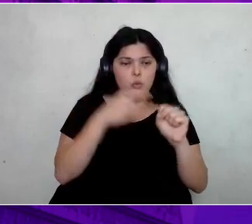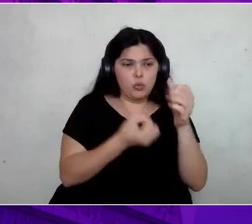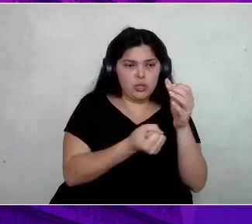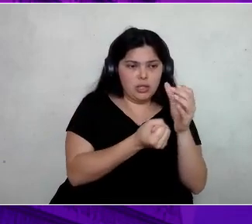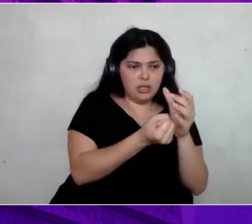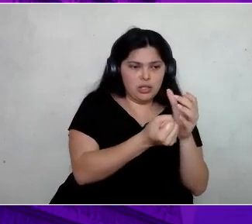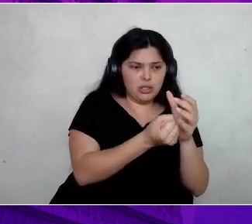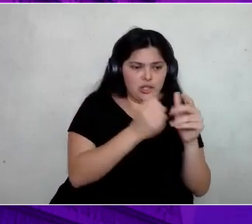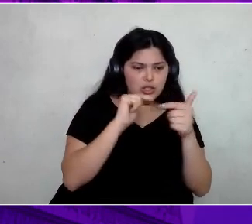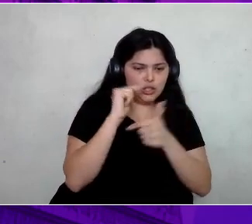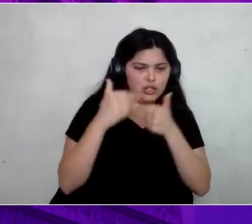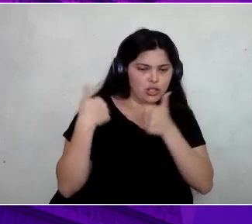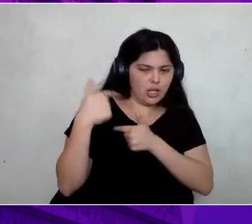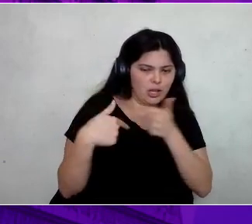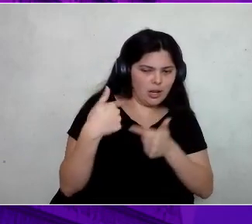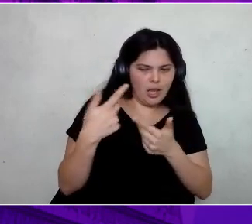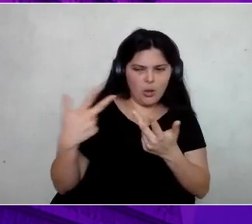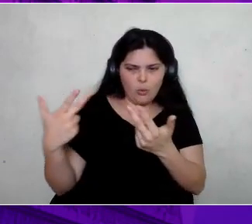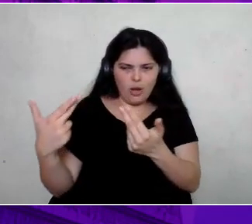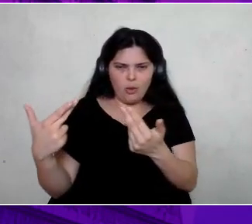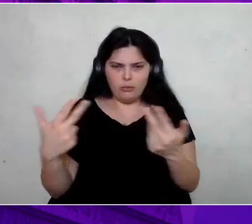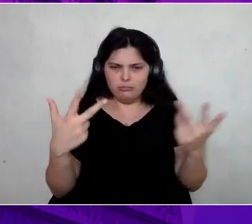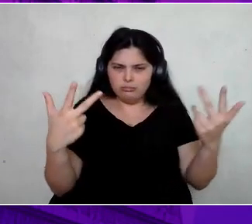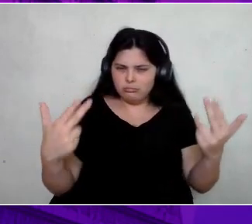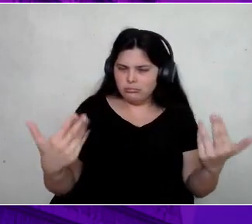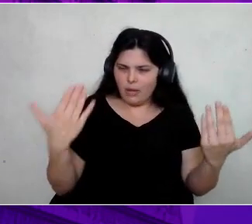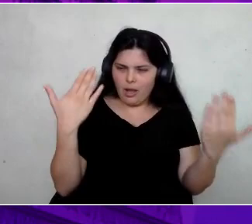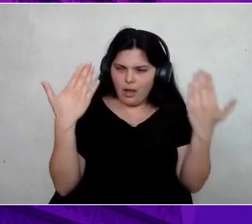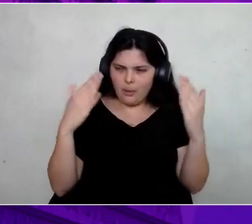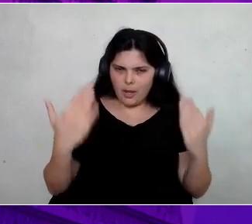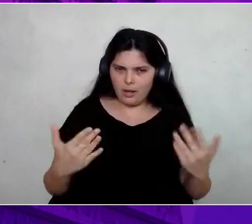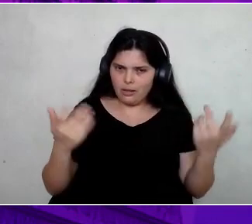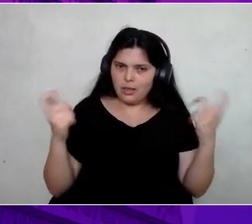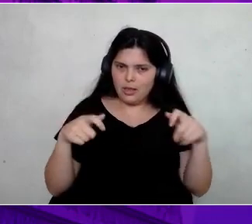está gerando. Tá? Isso pode acontecer em